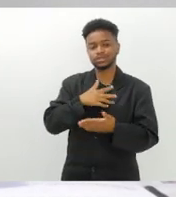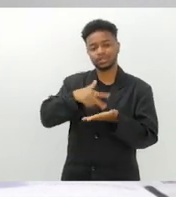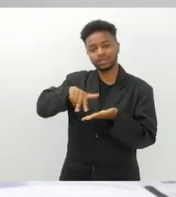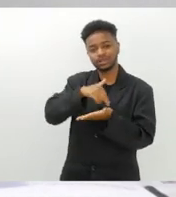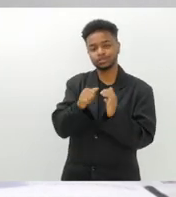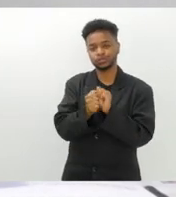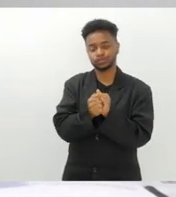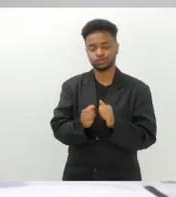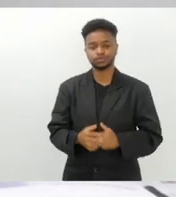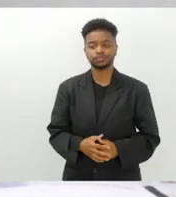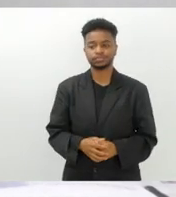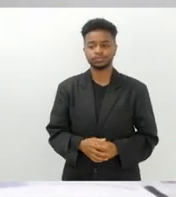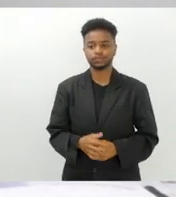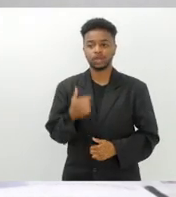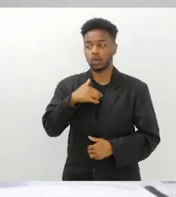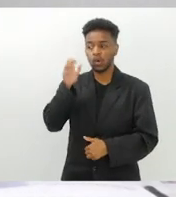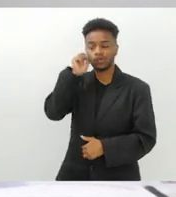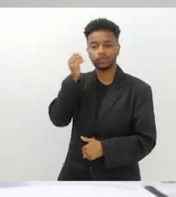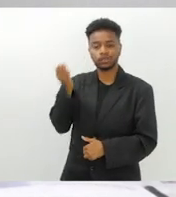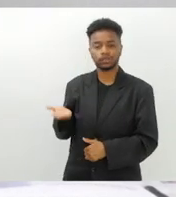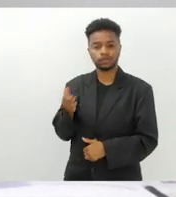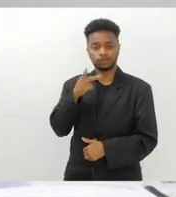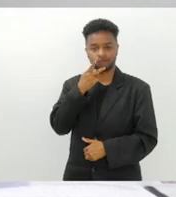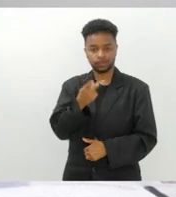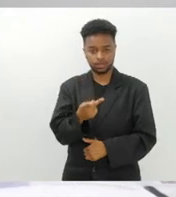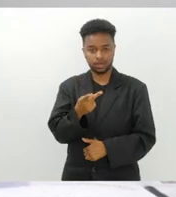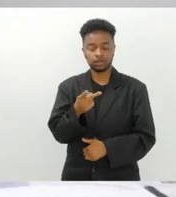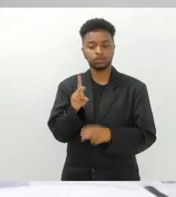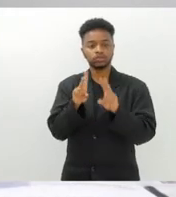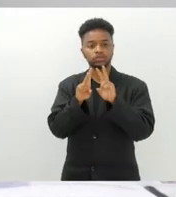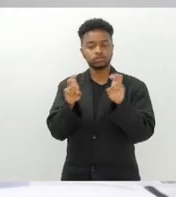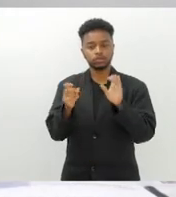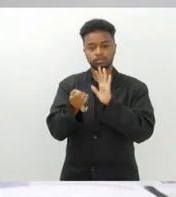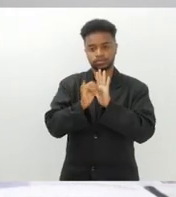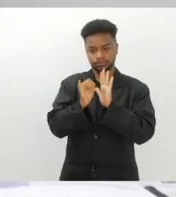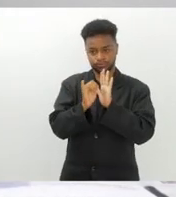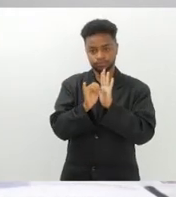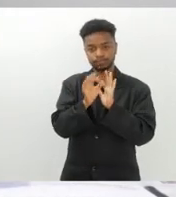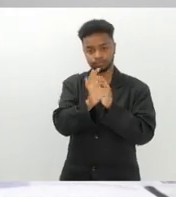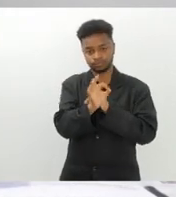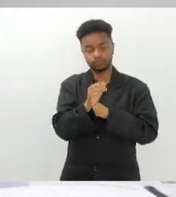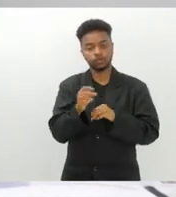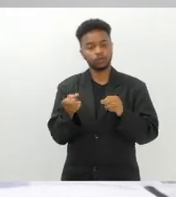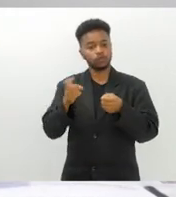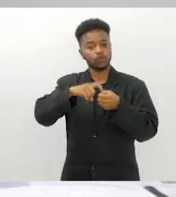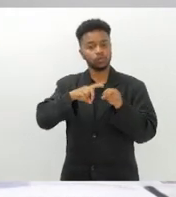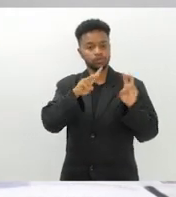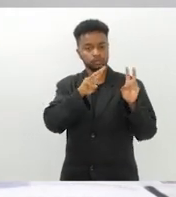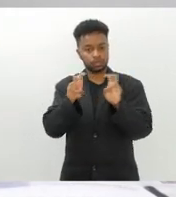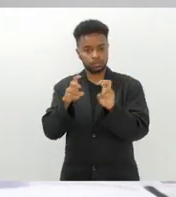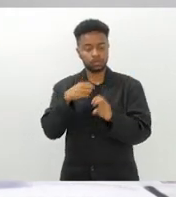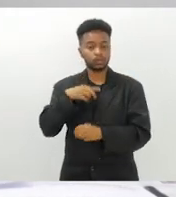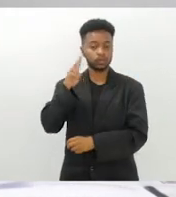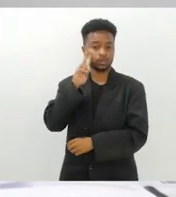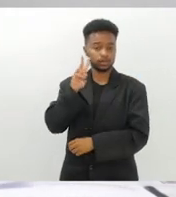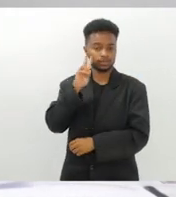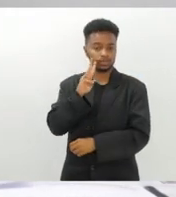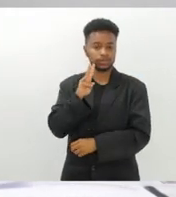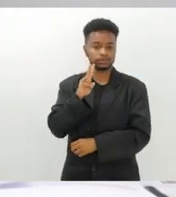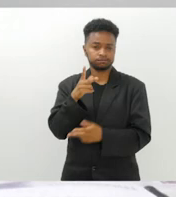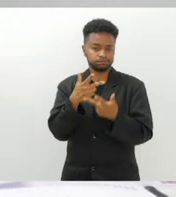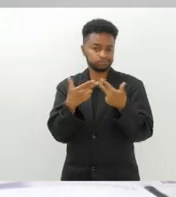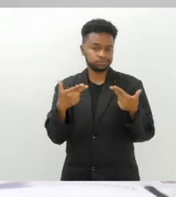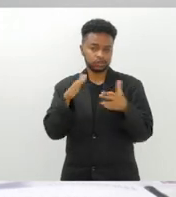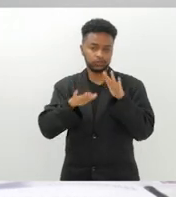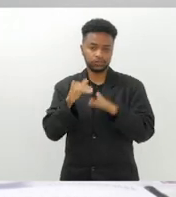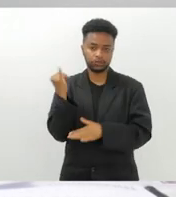estava ouvindo a Nara falar aqui sobre a questão dos editais, voltando aqui ao tema, né? Eu me lembrei de uma coisa que vale a pena